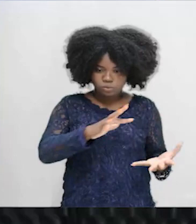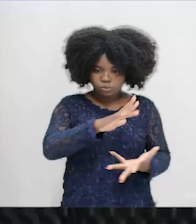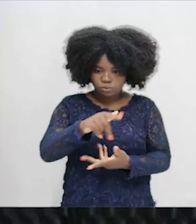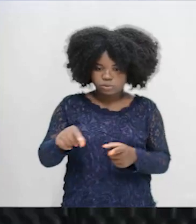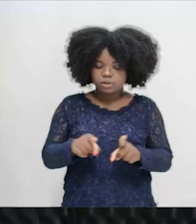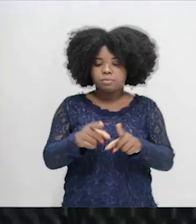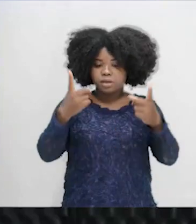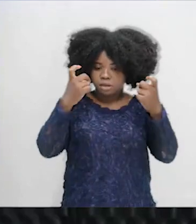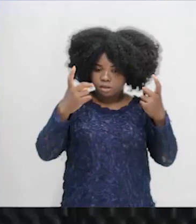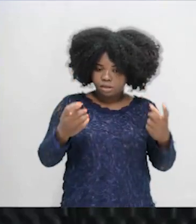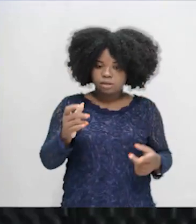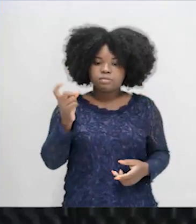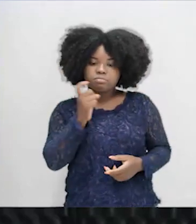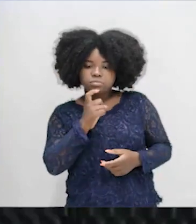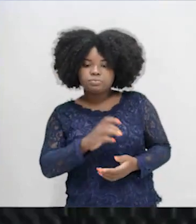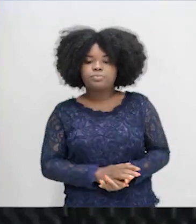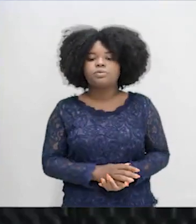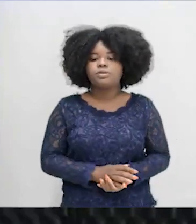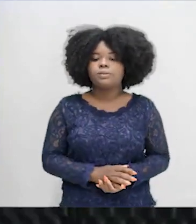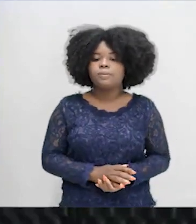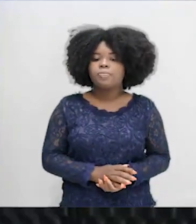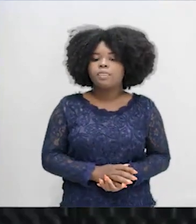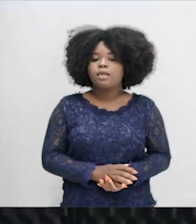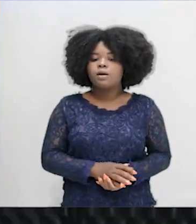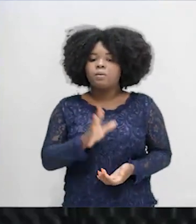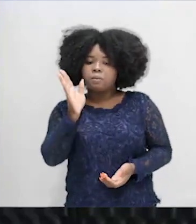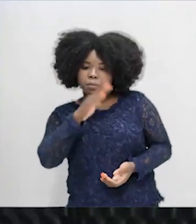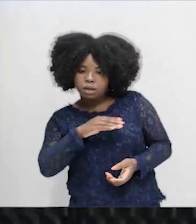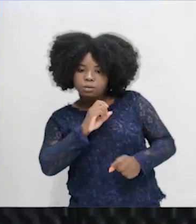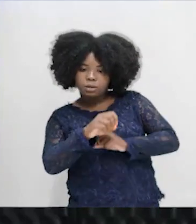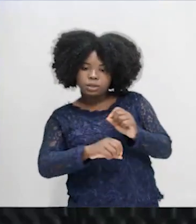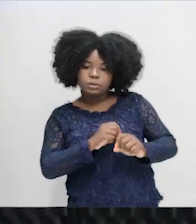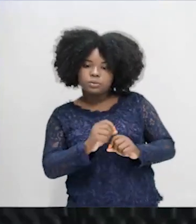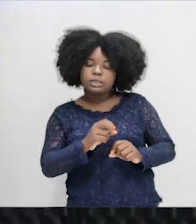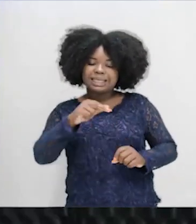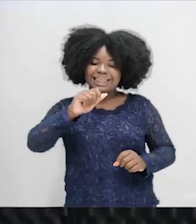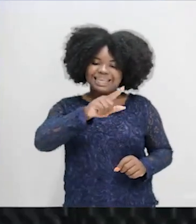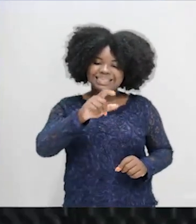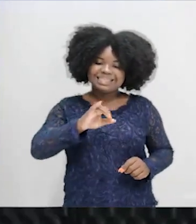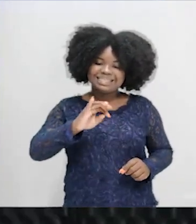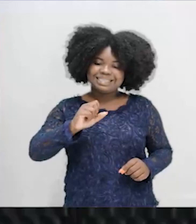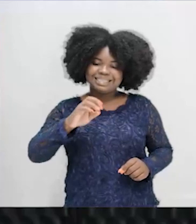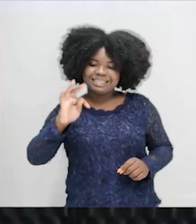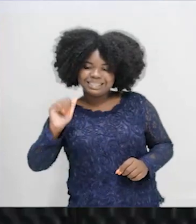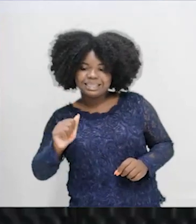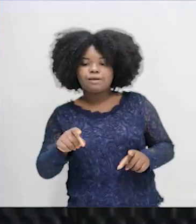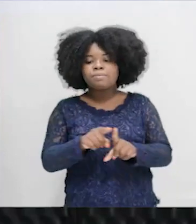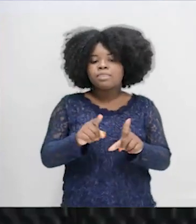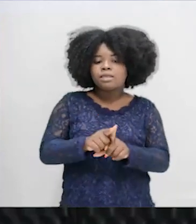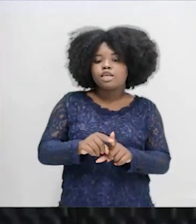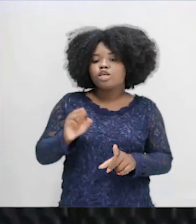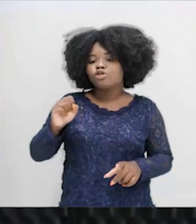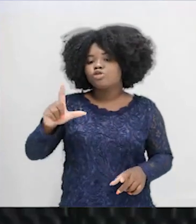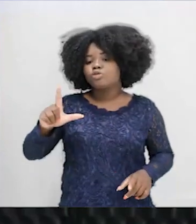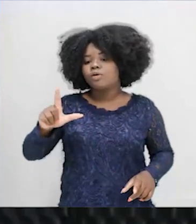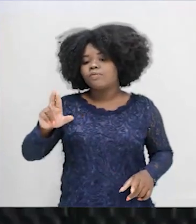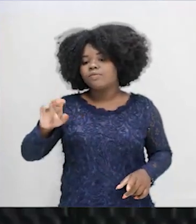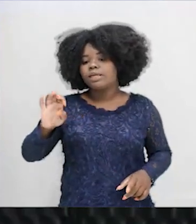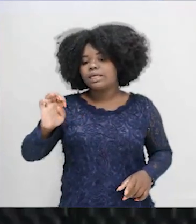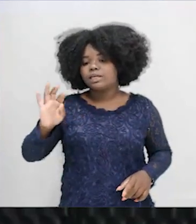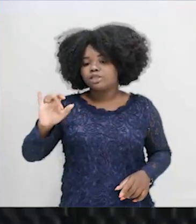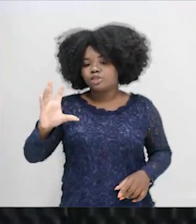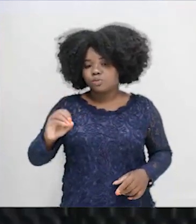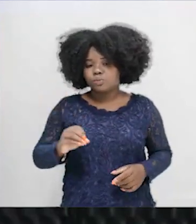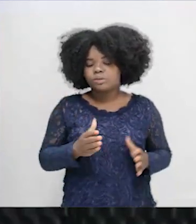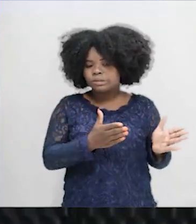os vilões são os nazistas e os nazistas soviéticos, os heróis são quem estava literalmente contra essas situações. Então,